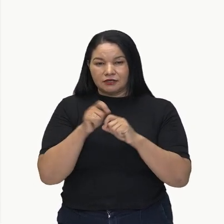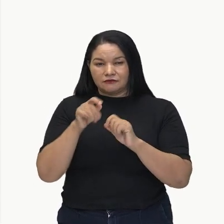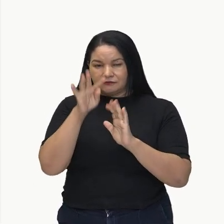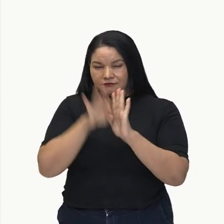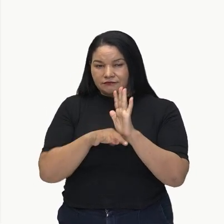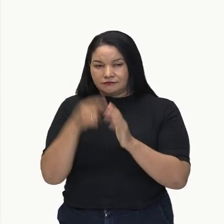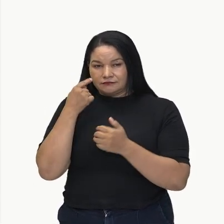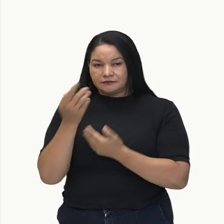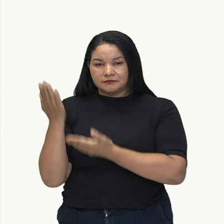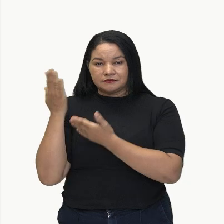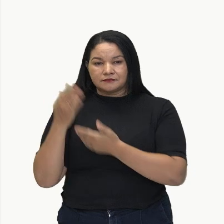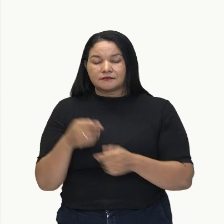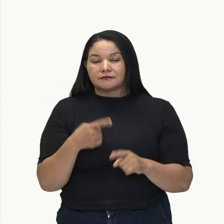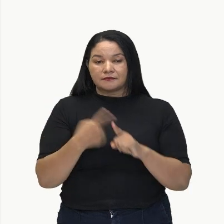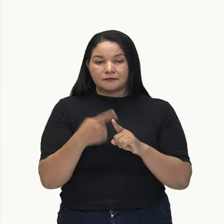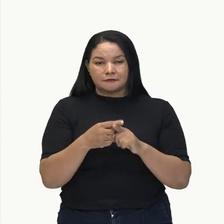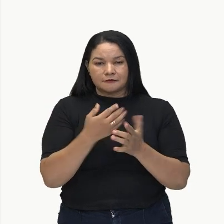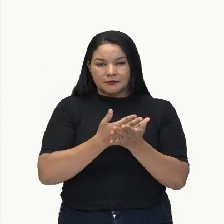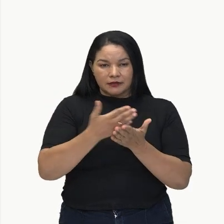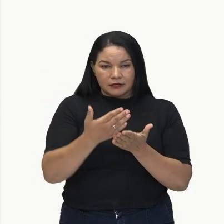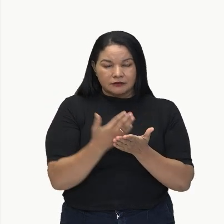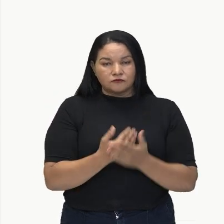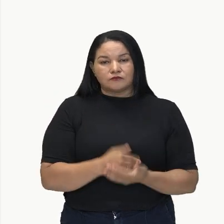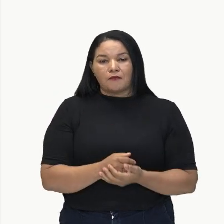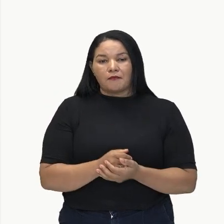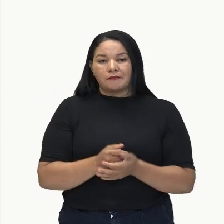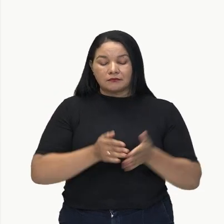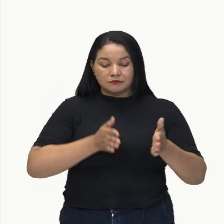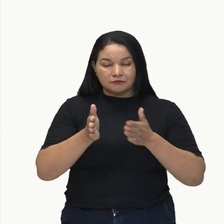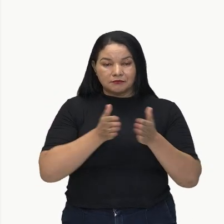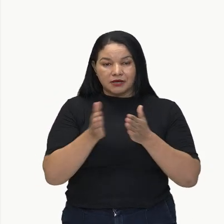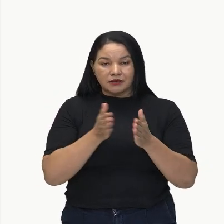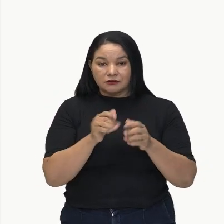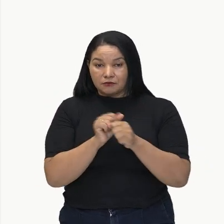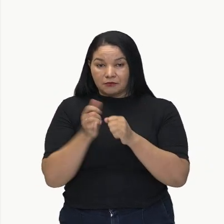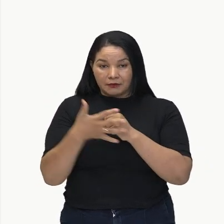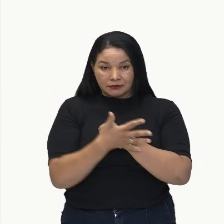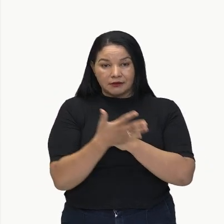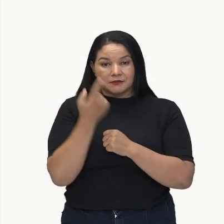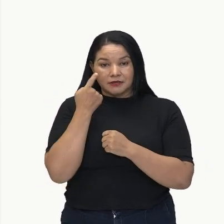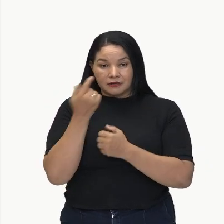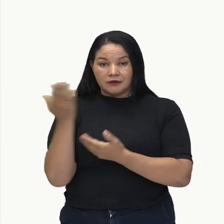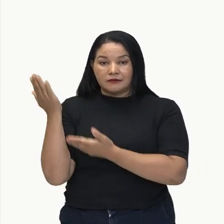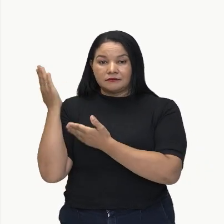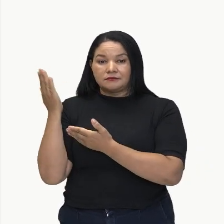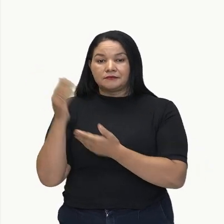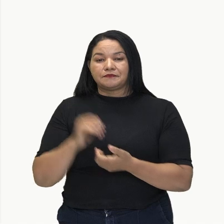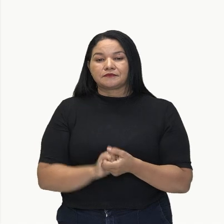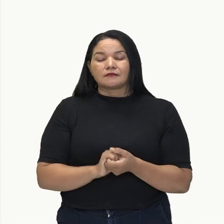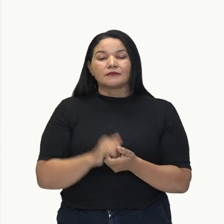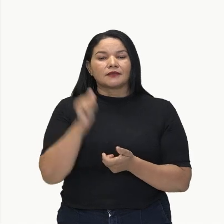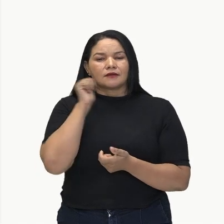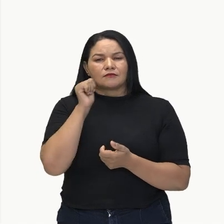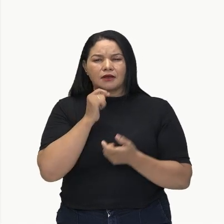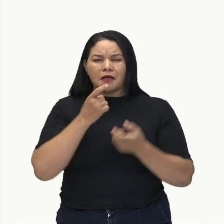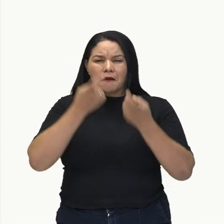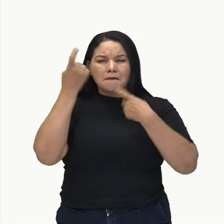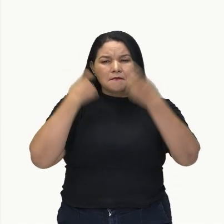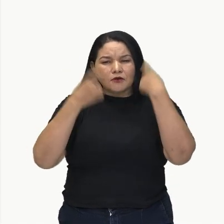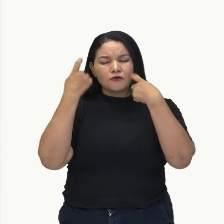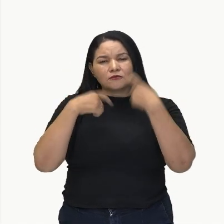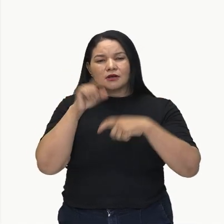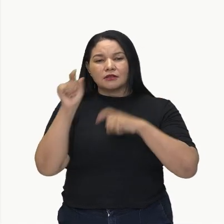início. Ele fala assim: durante la pandemia, Helena se preocupou quando